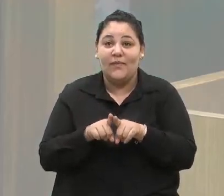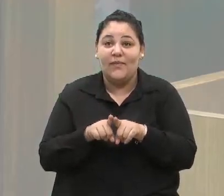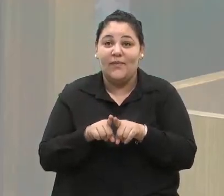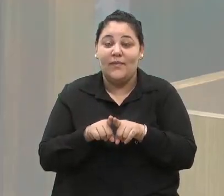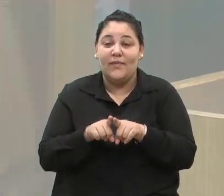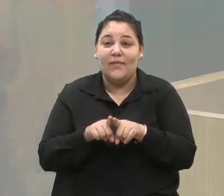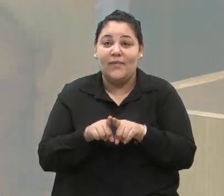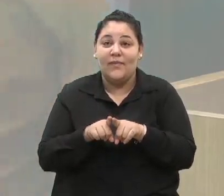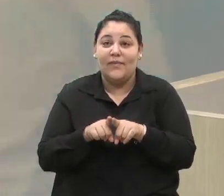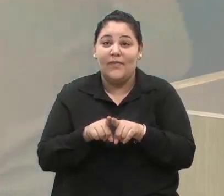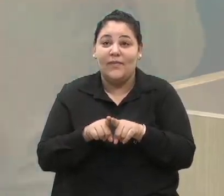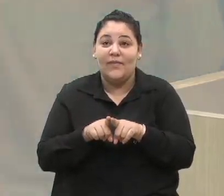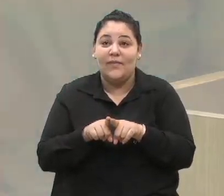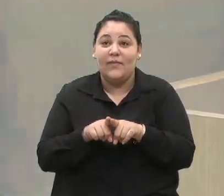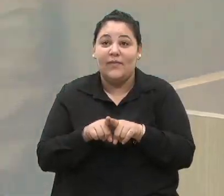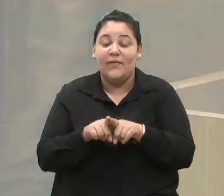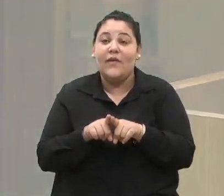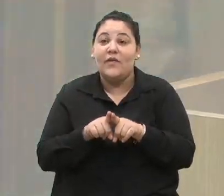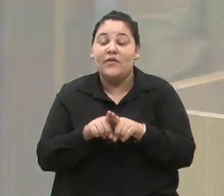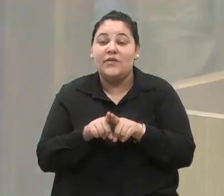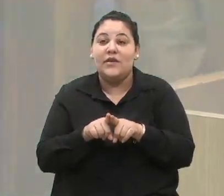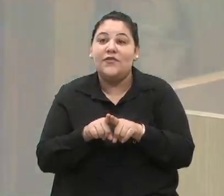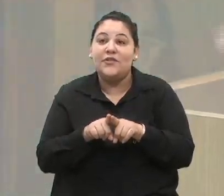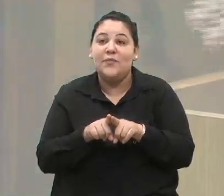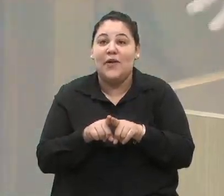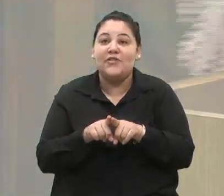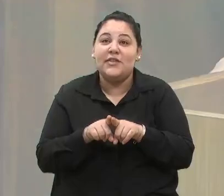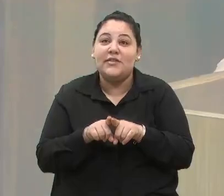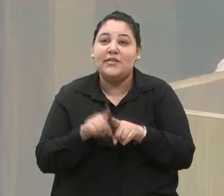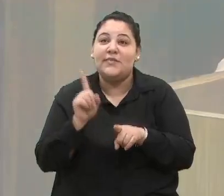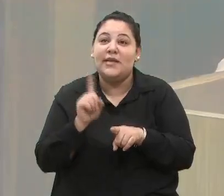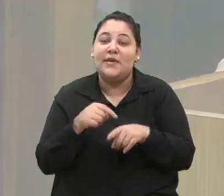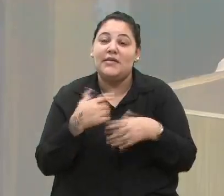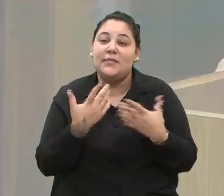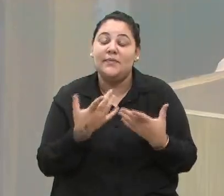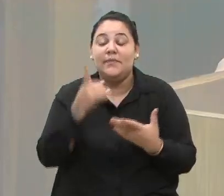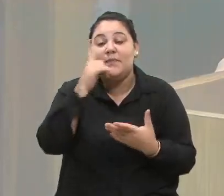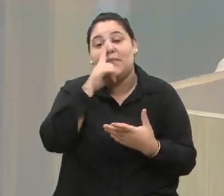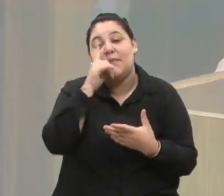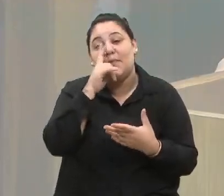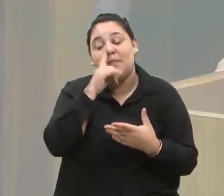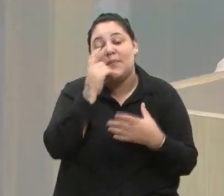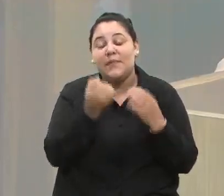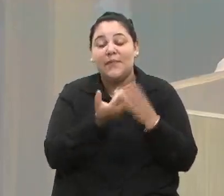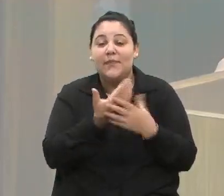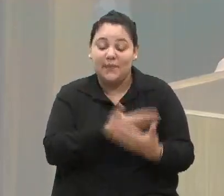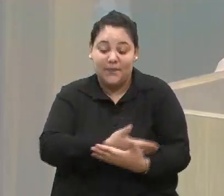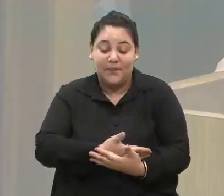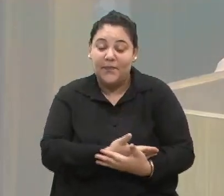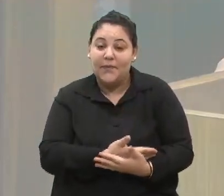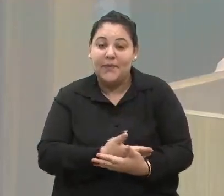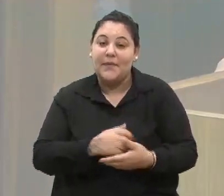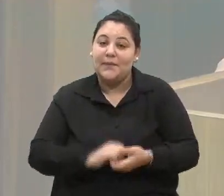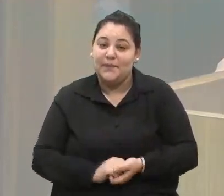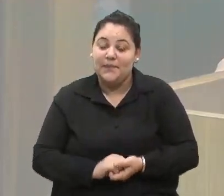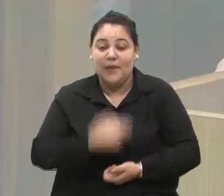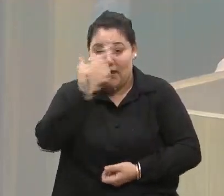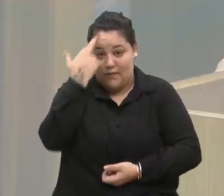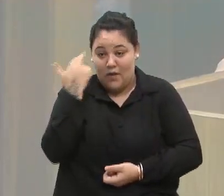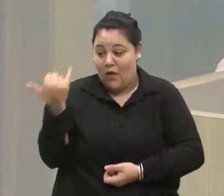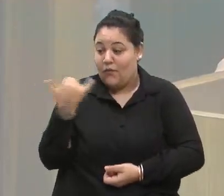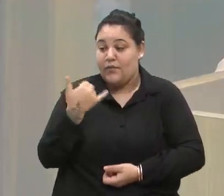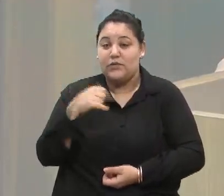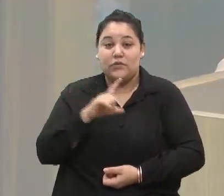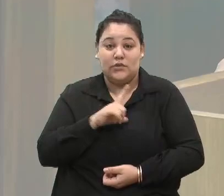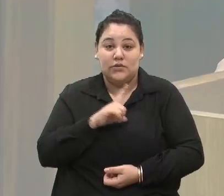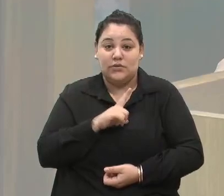iminência de ter que comprar vaga para as mães ganharem os seus bebês. Vereador Rafael, pela informação que eu tenho,